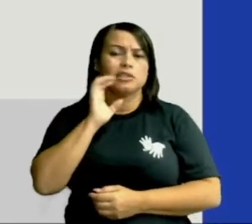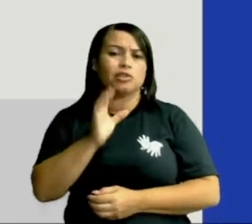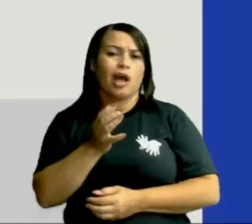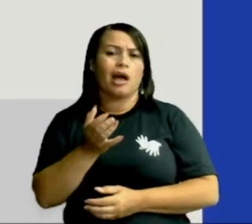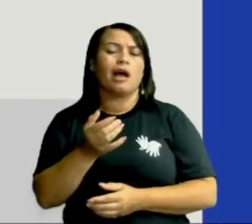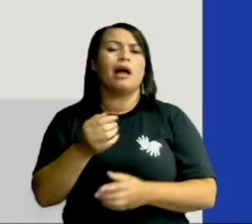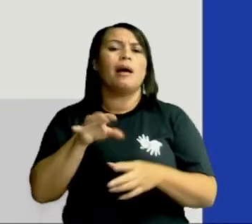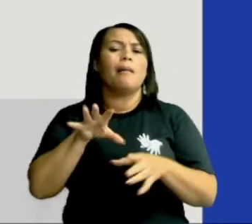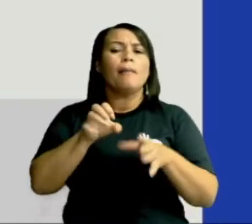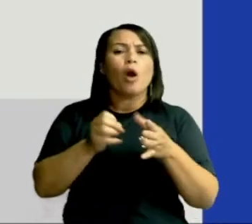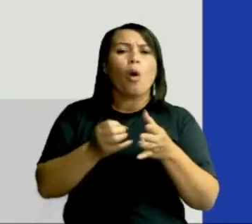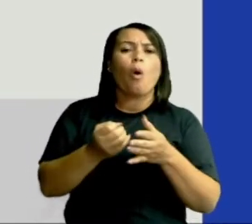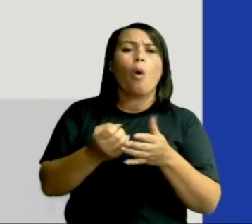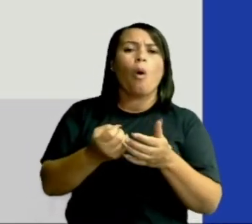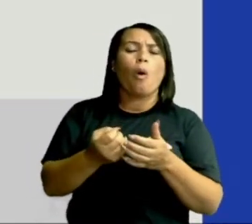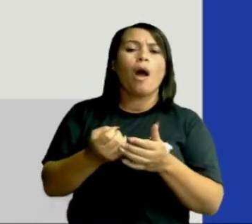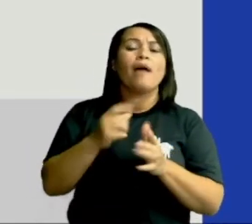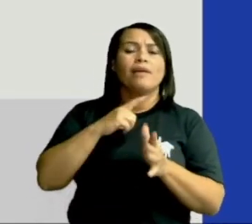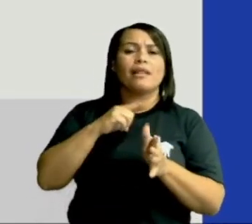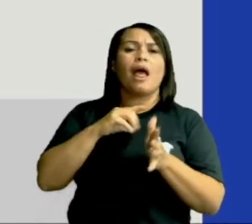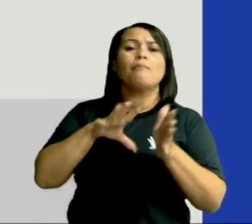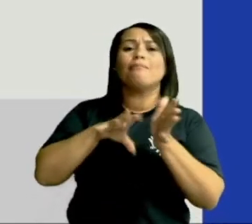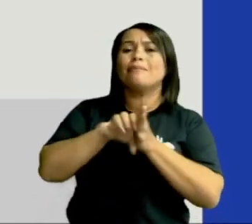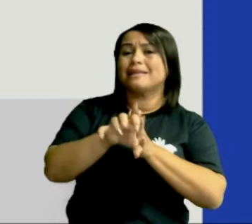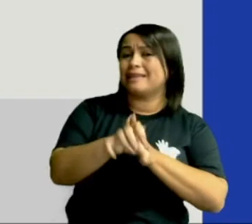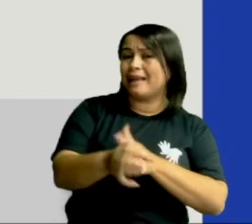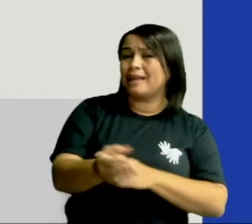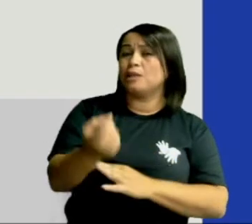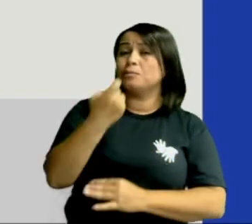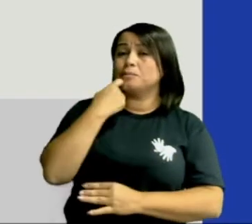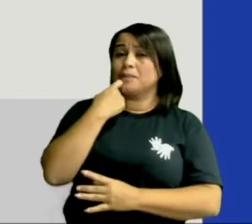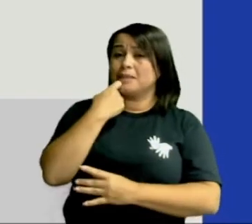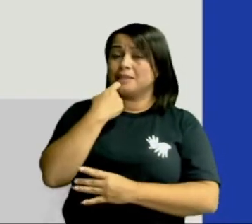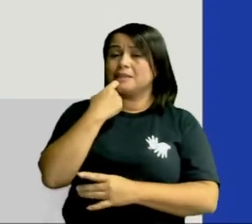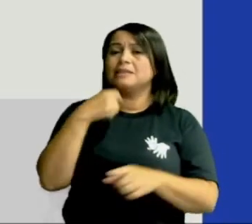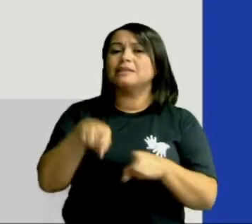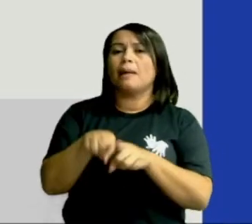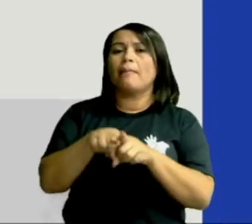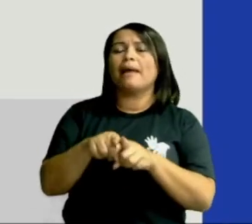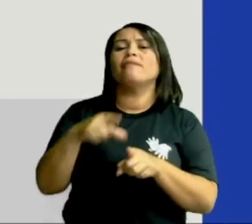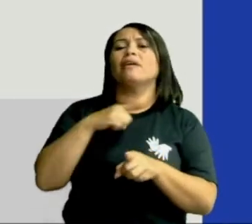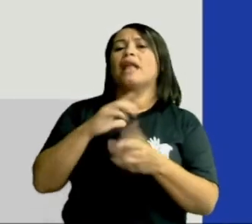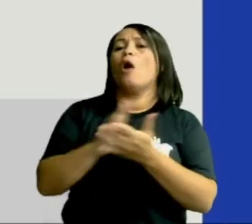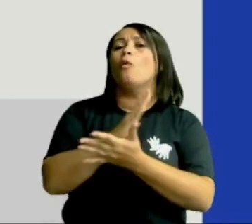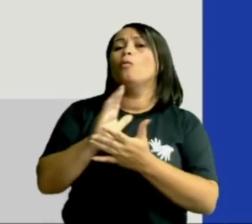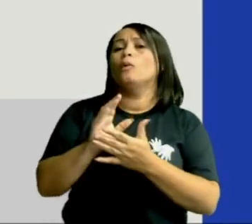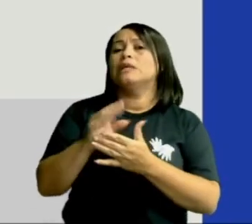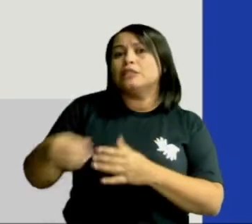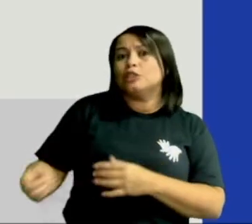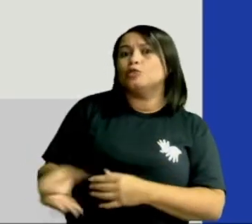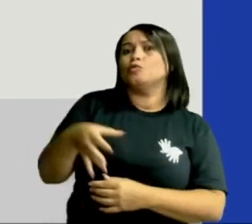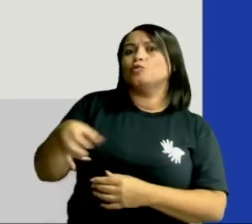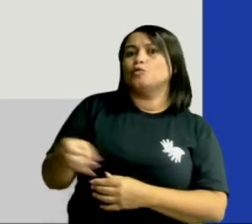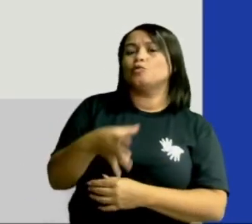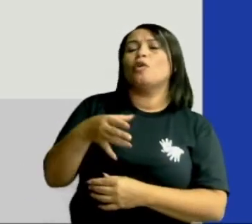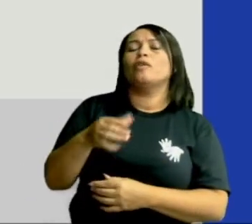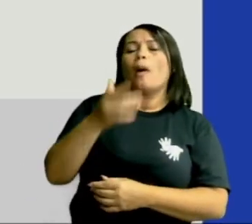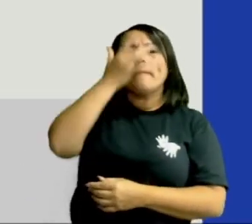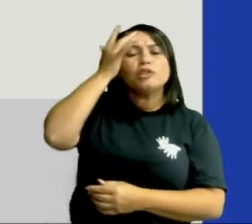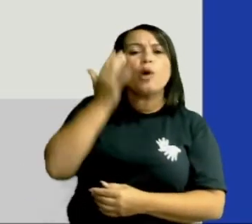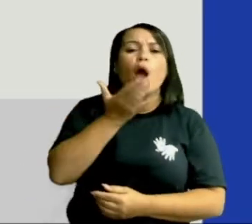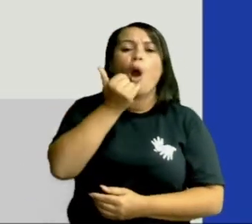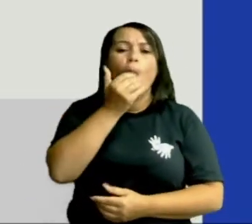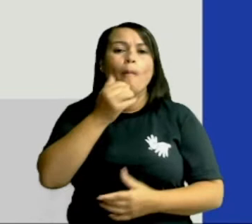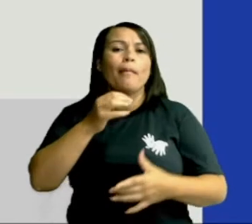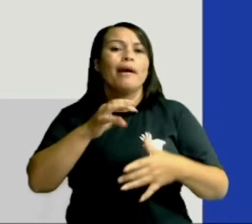antibiótico, aquele antibiótico vai matar as bactérias do peixe e pode até selecionar bactérias resistentes. E quem ingerir esse peixe